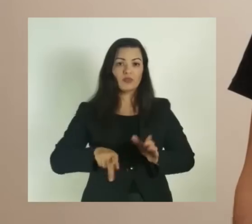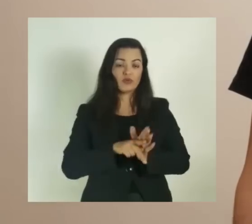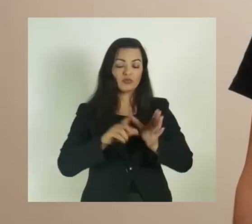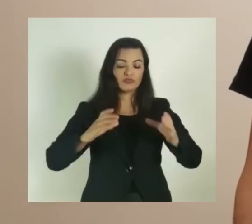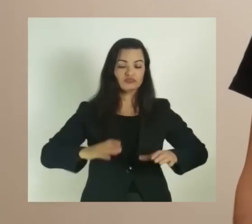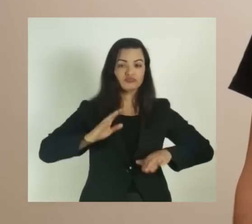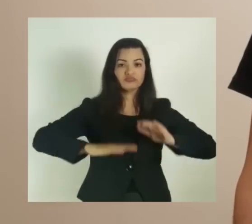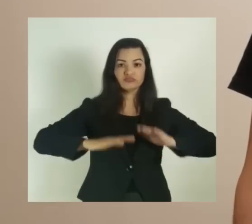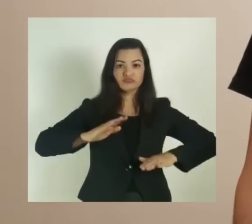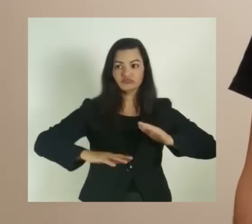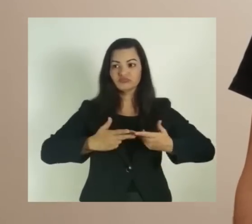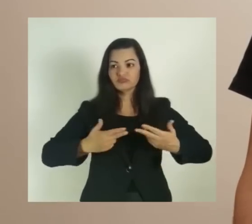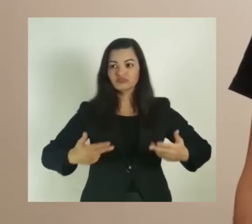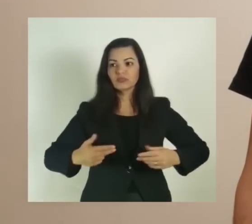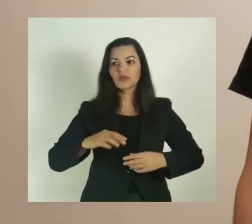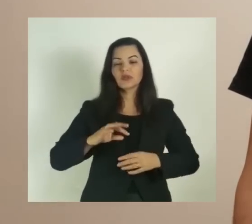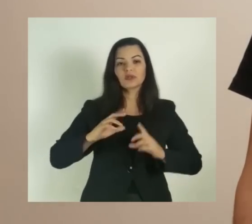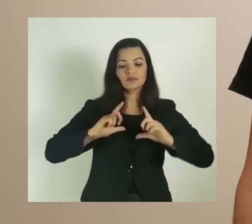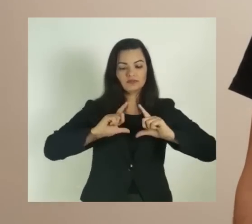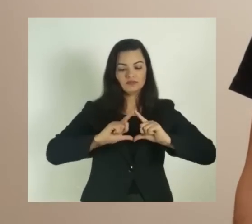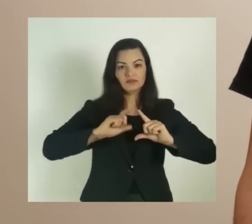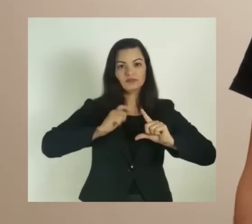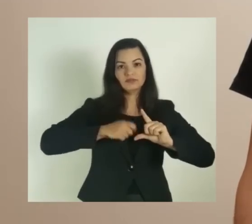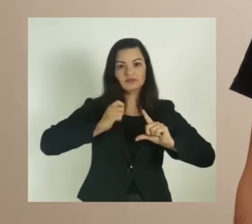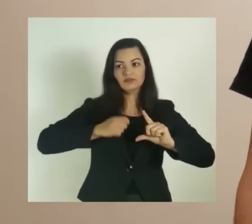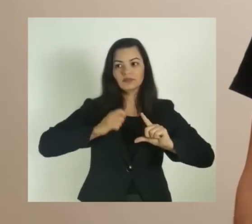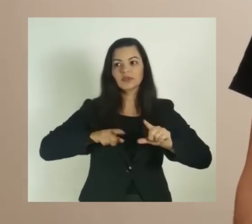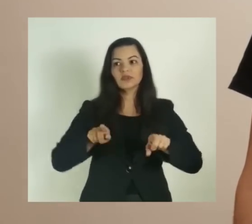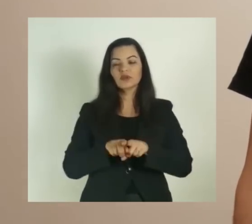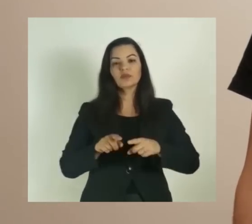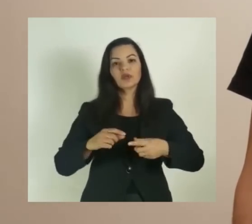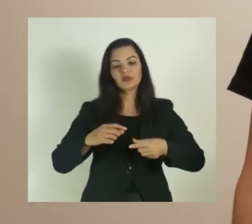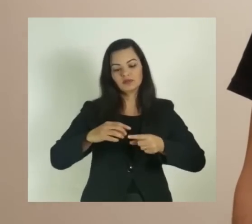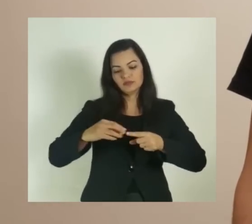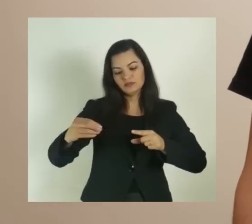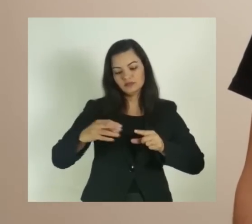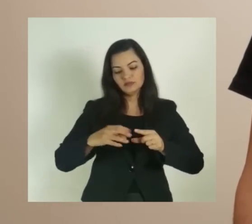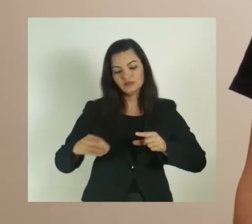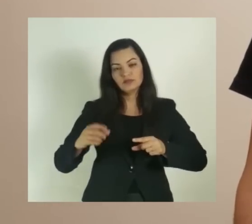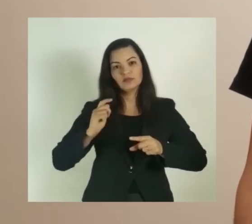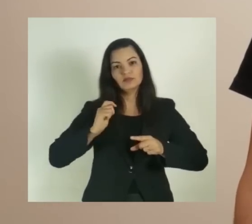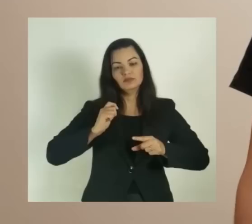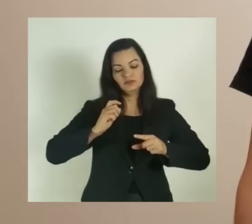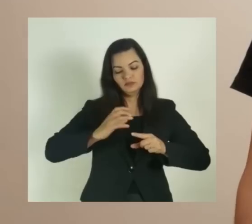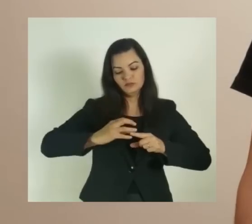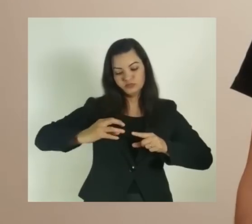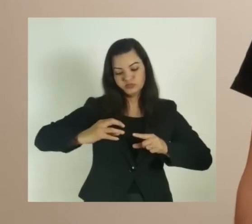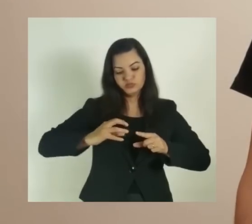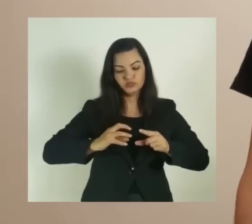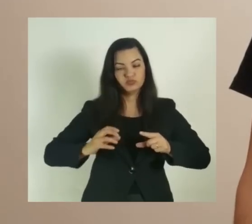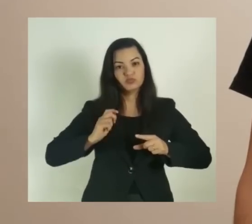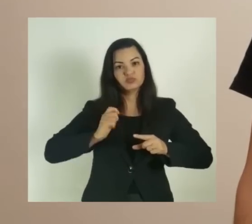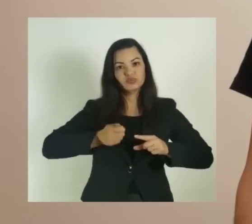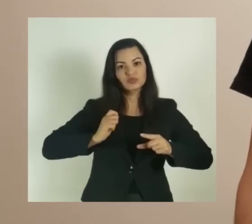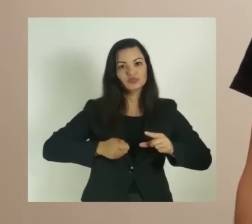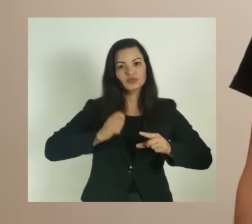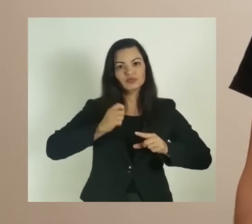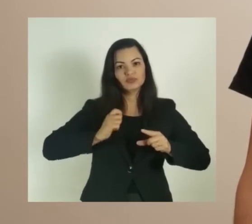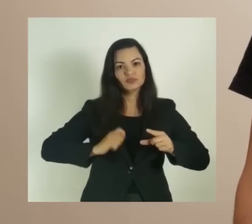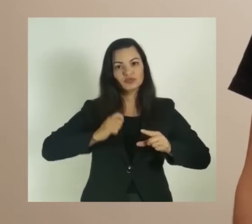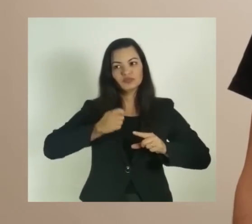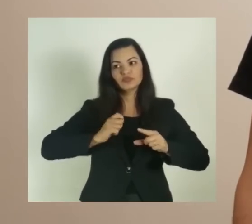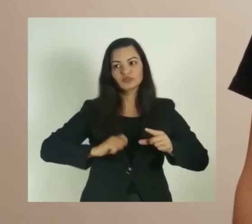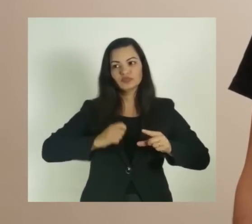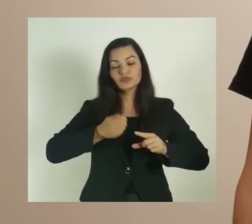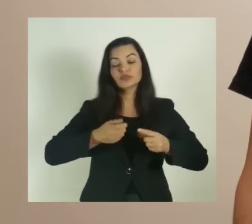e o agogô. Tem dois cones ocos, cada um de um tamanho. É importante ressaltar que